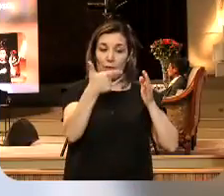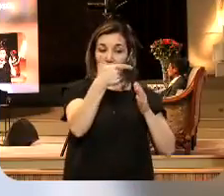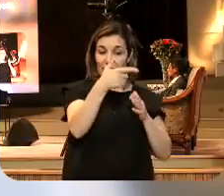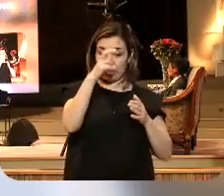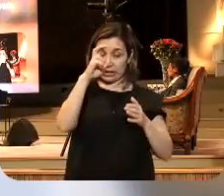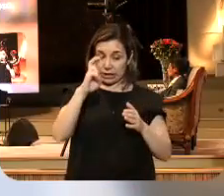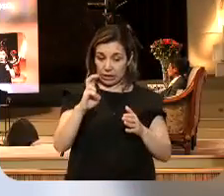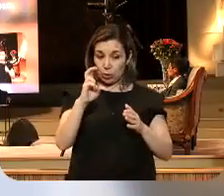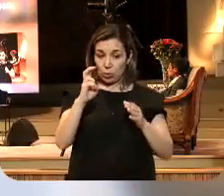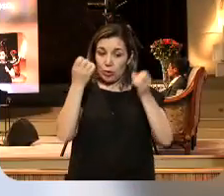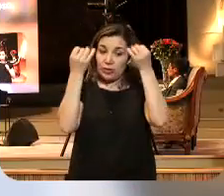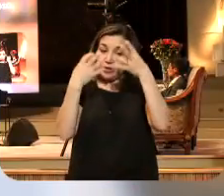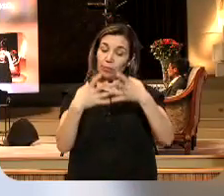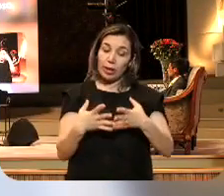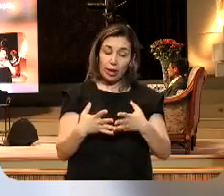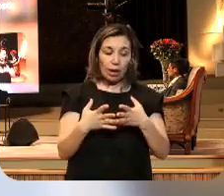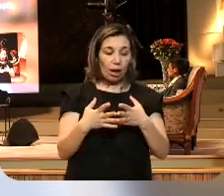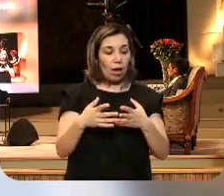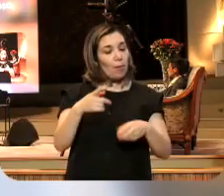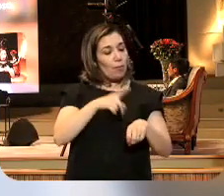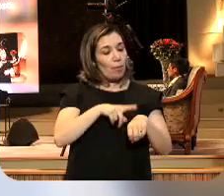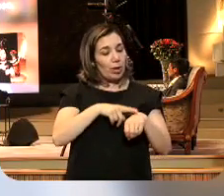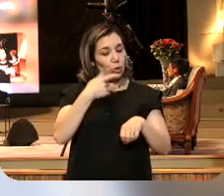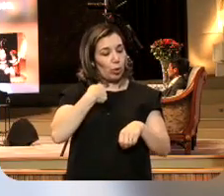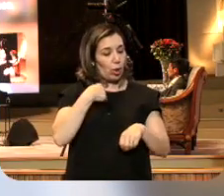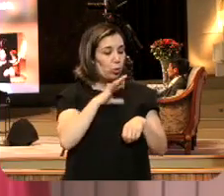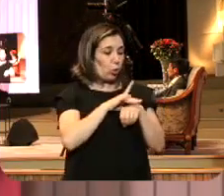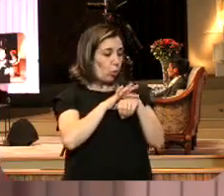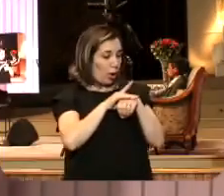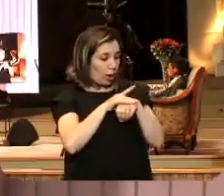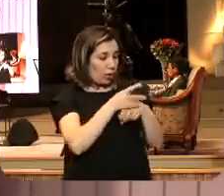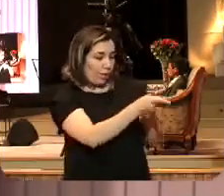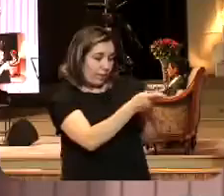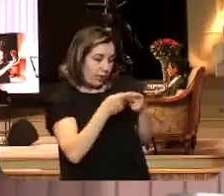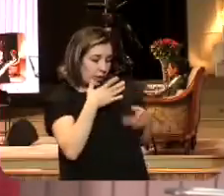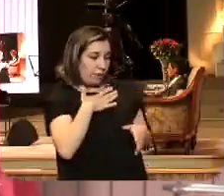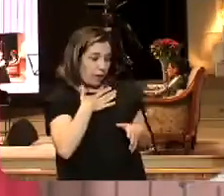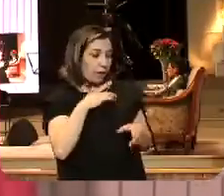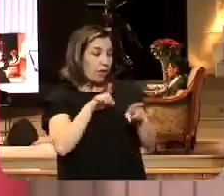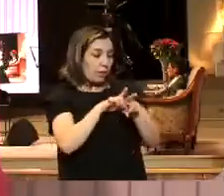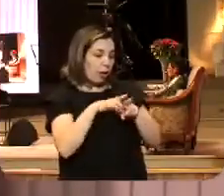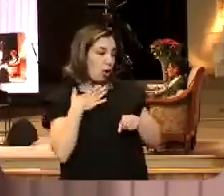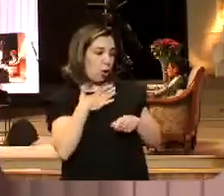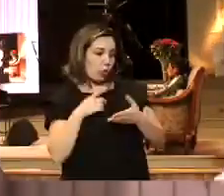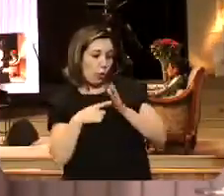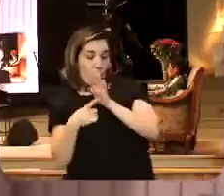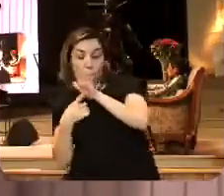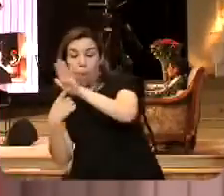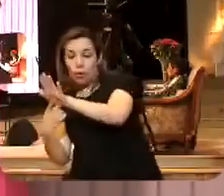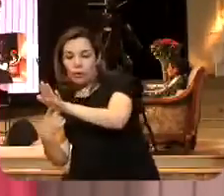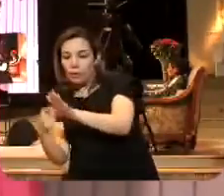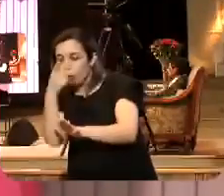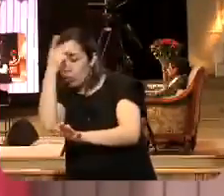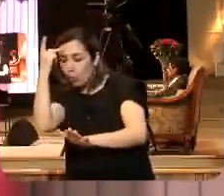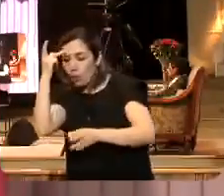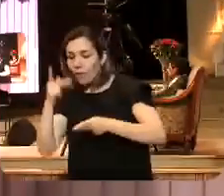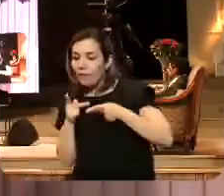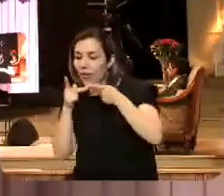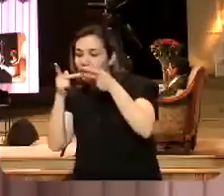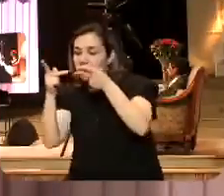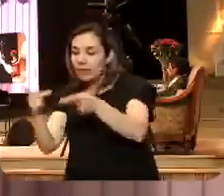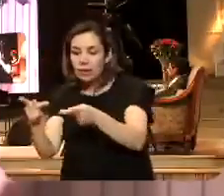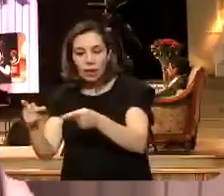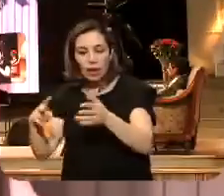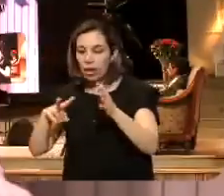me visitastes, queremos agradar ao nosso Senhor, porque quando fazemos ao outro, estamos fazendo